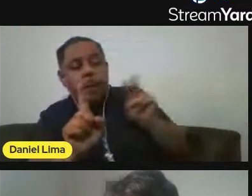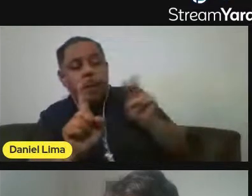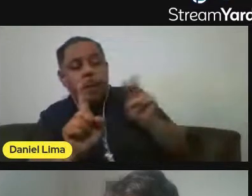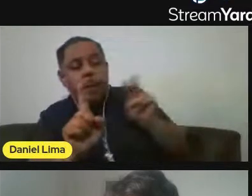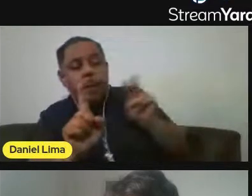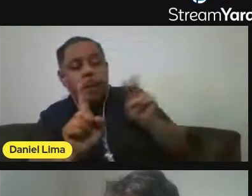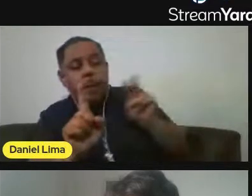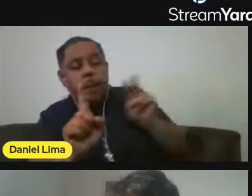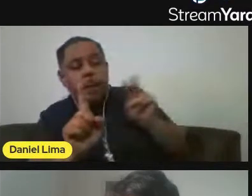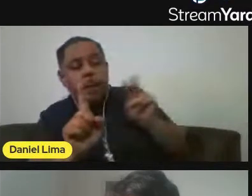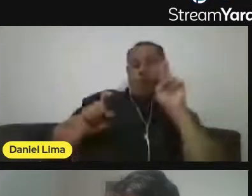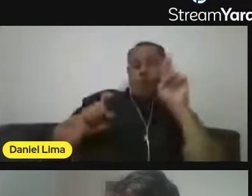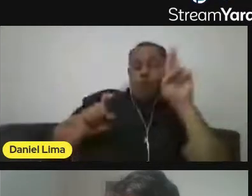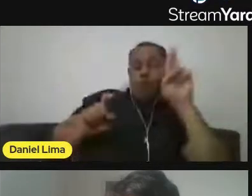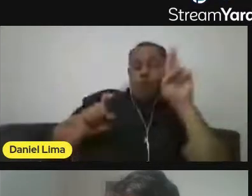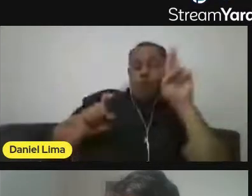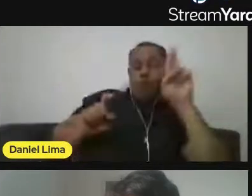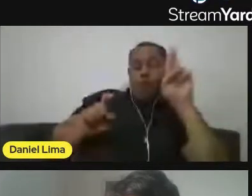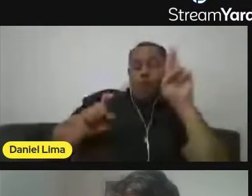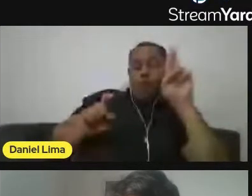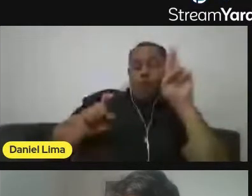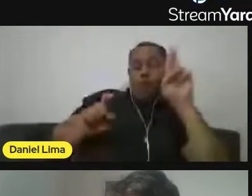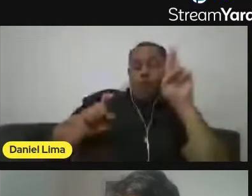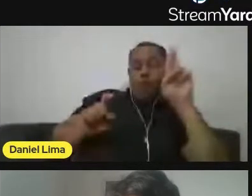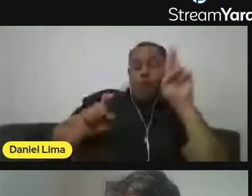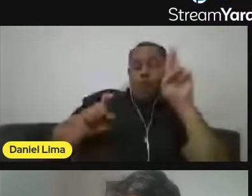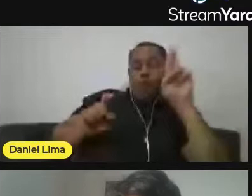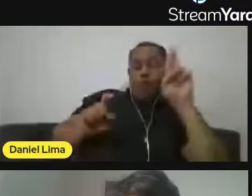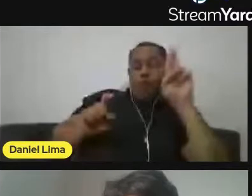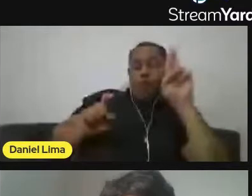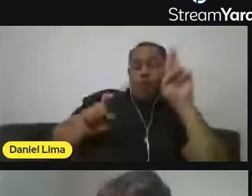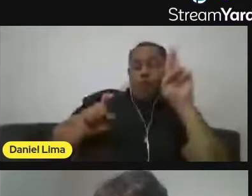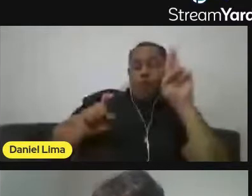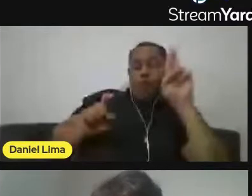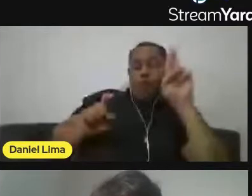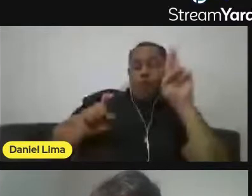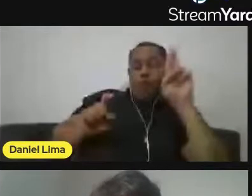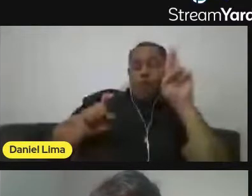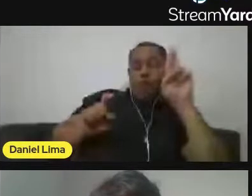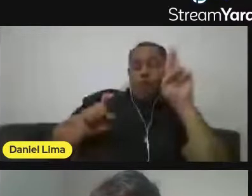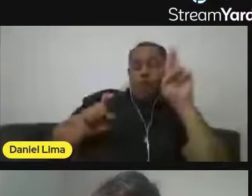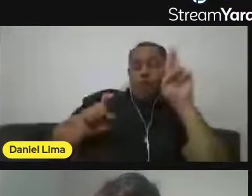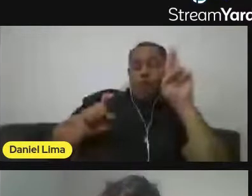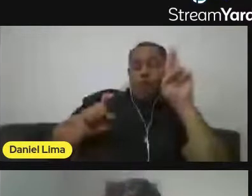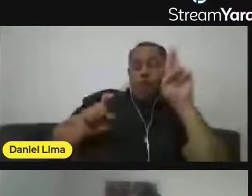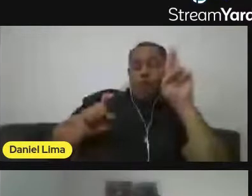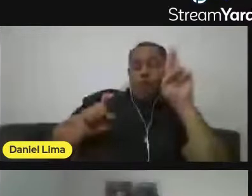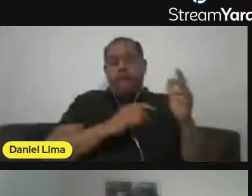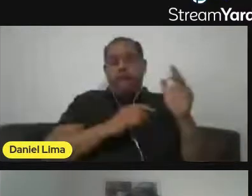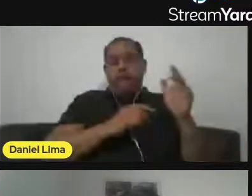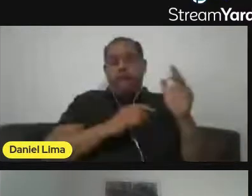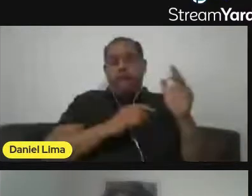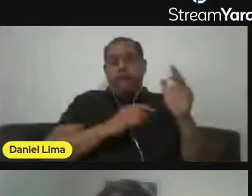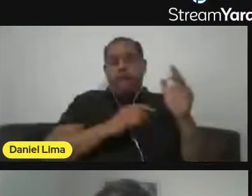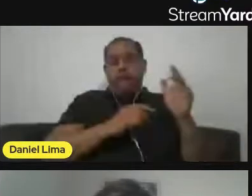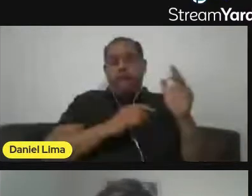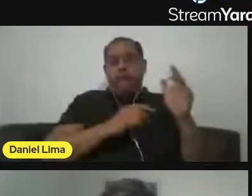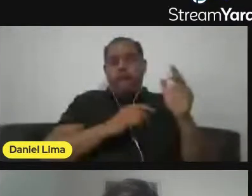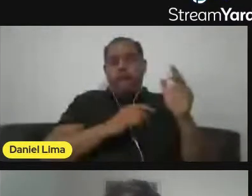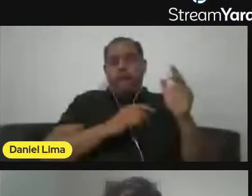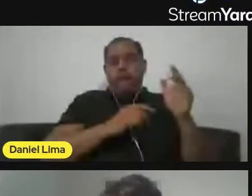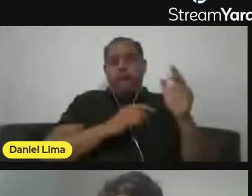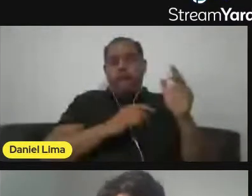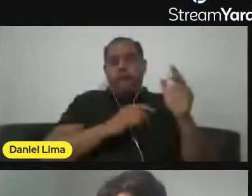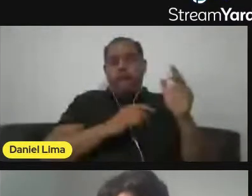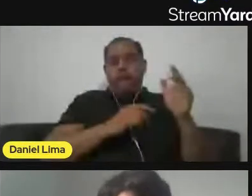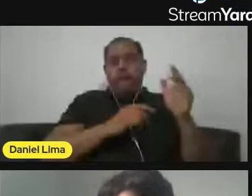do Fernando. Certamente eu não tenha a mesma experiência que o professor Xavier, ou então que a Sandra, né, que